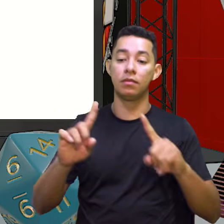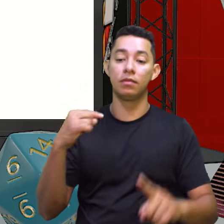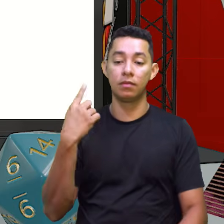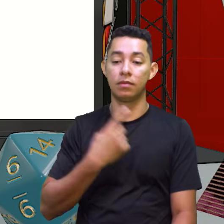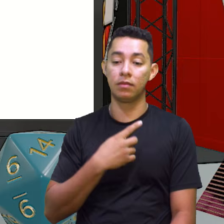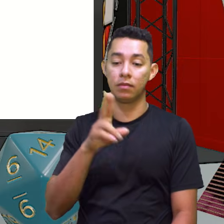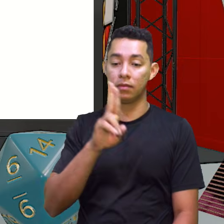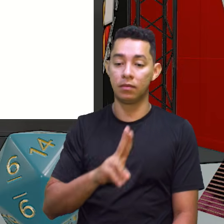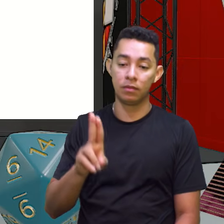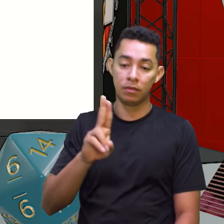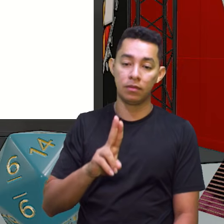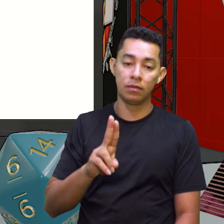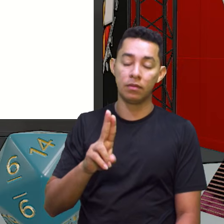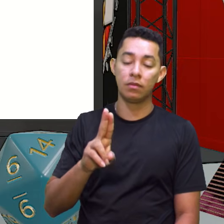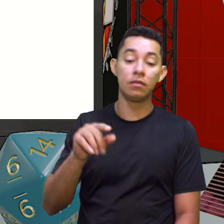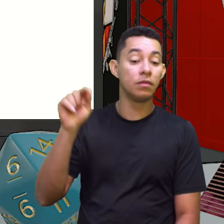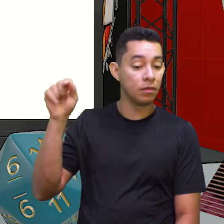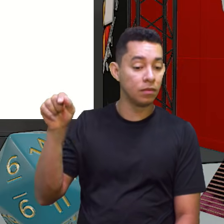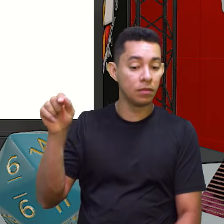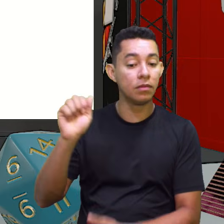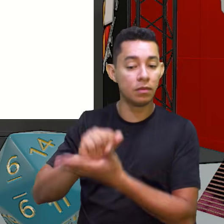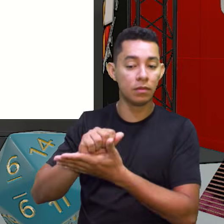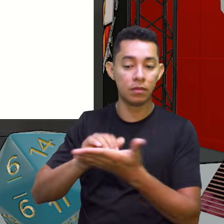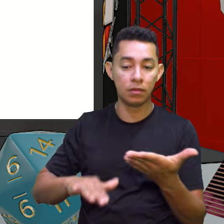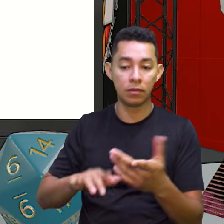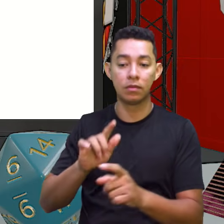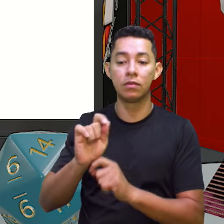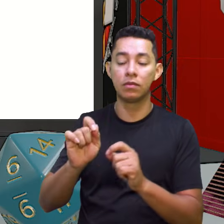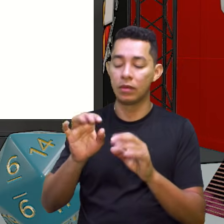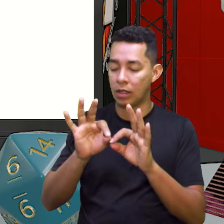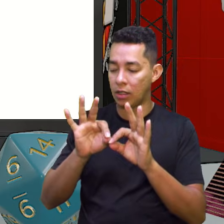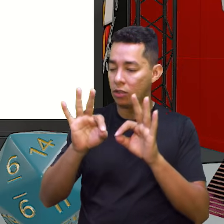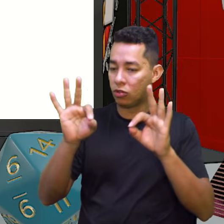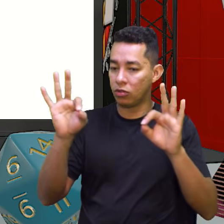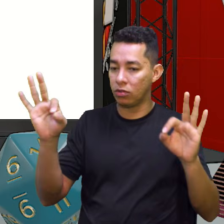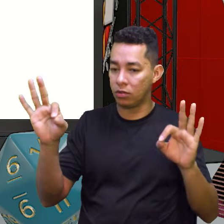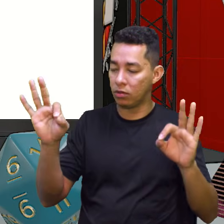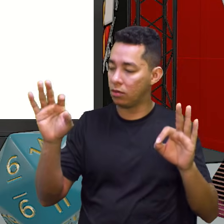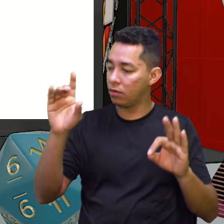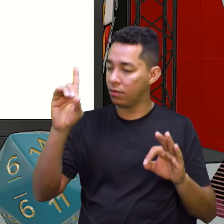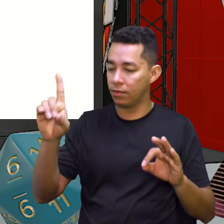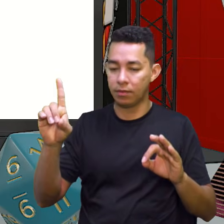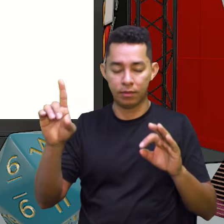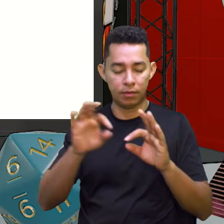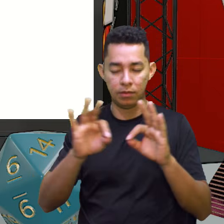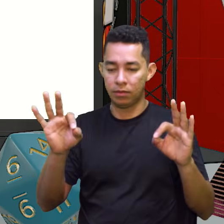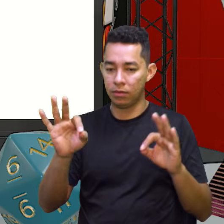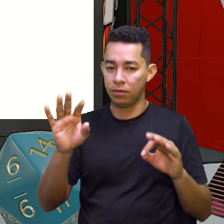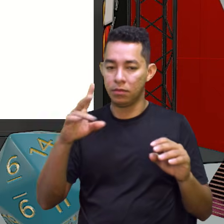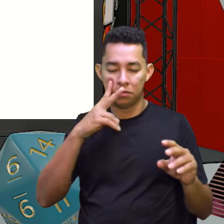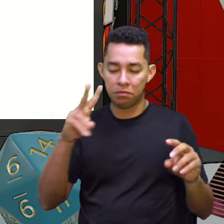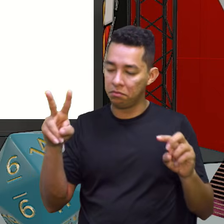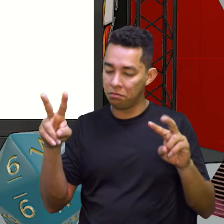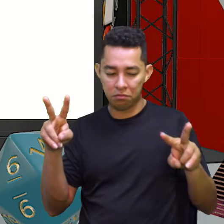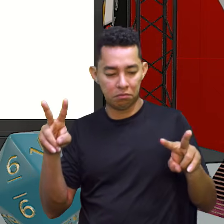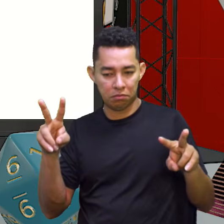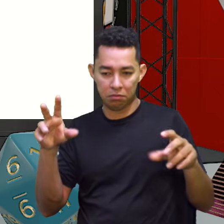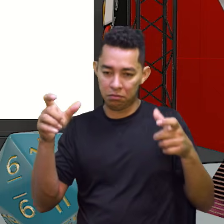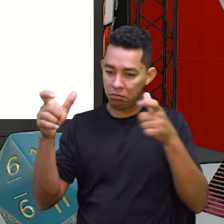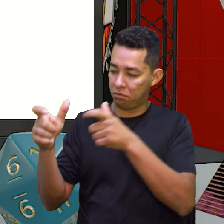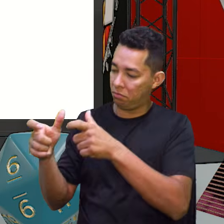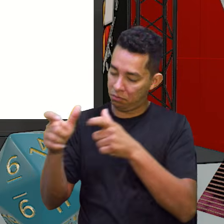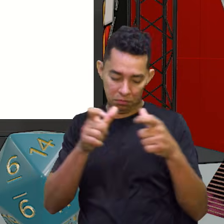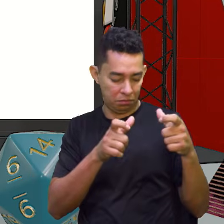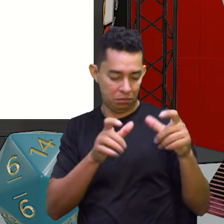vamos utilizar na resolução agora a distância entre os centros. Vamos fazer distâncias e vamos olhar essas